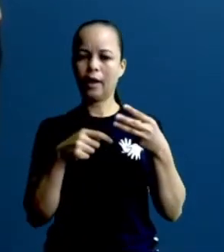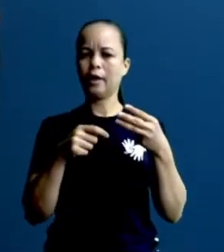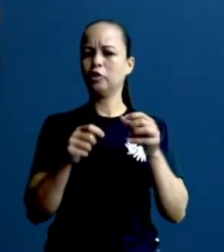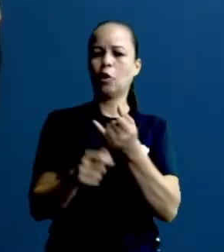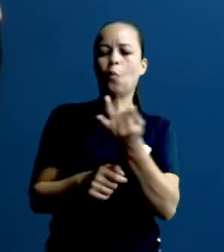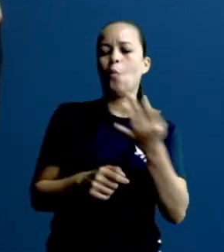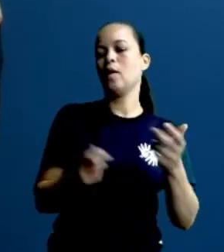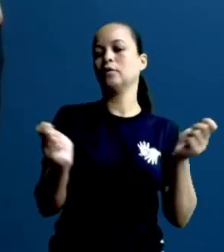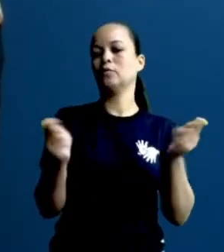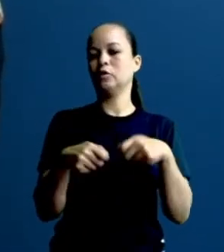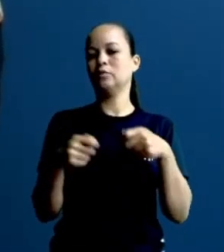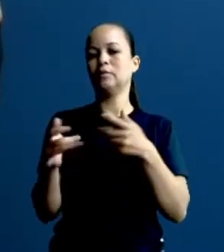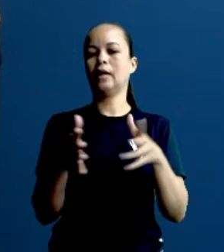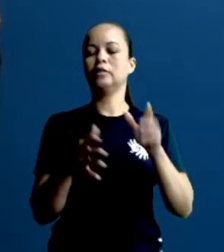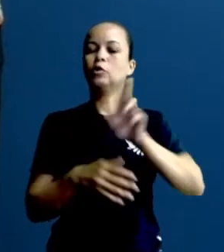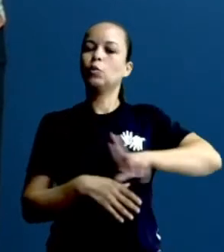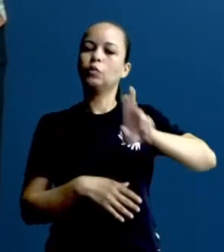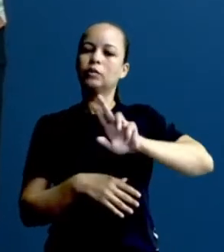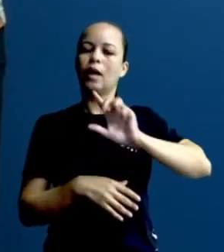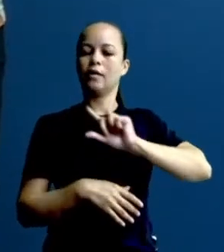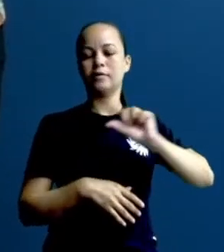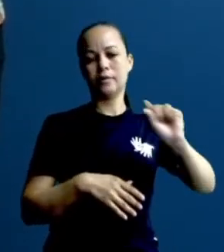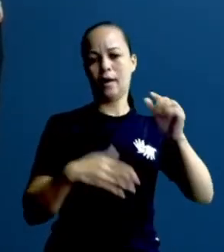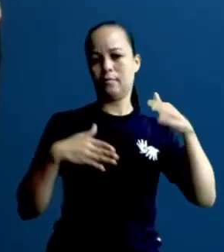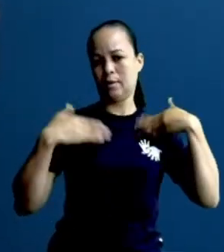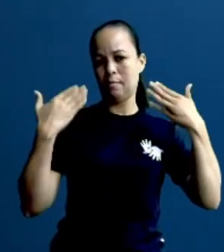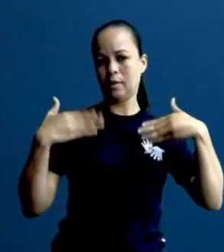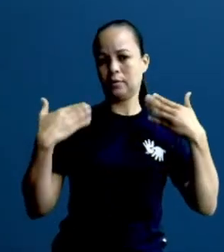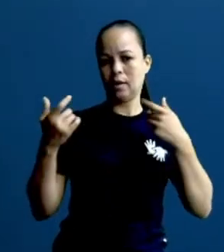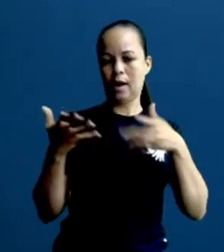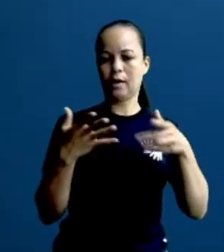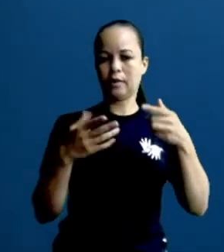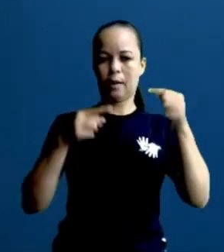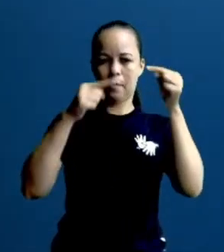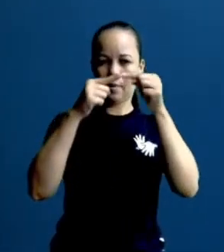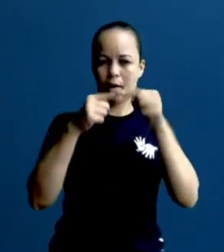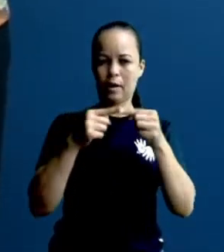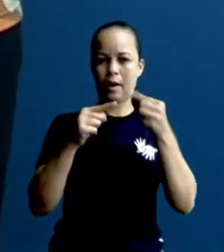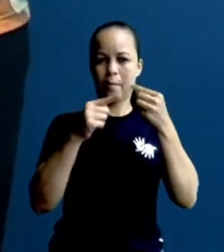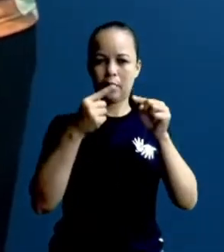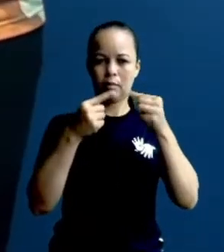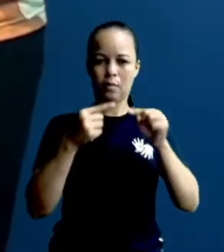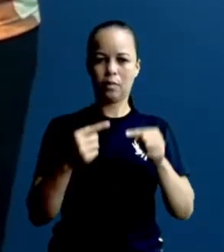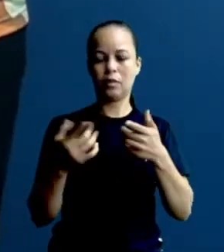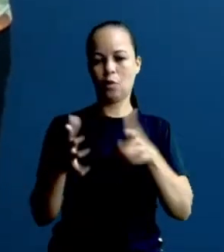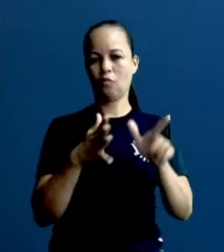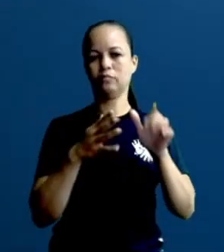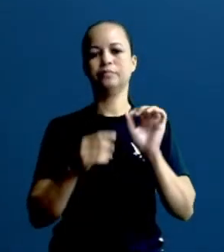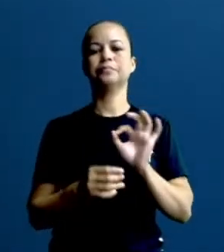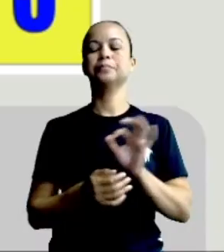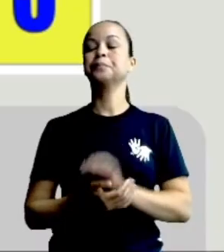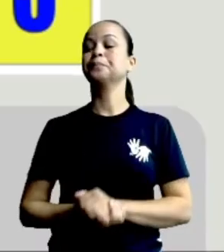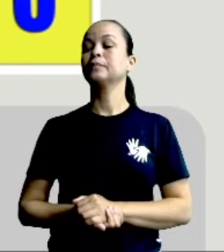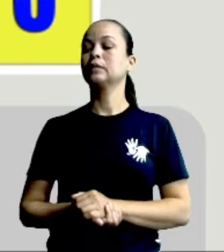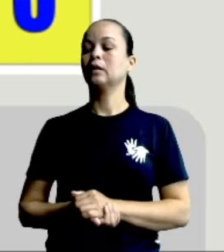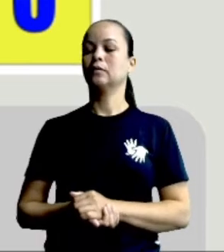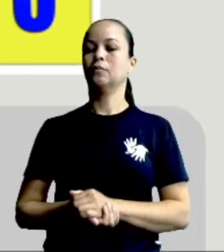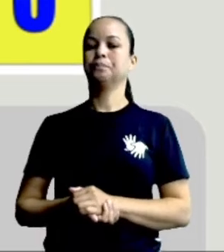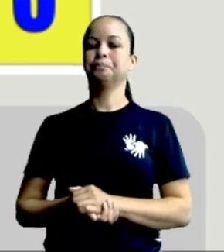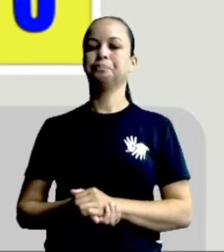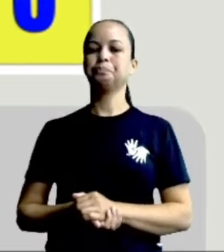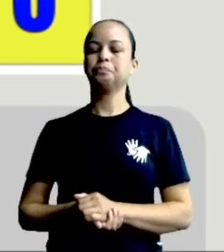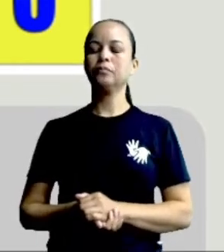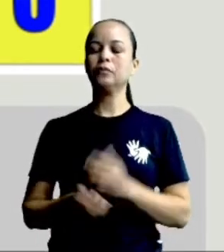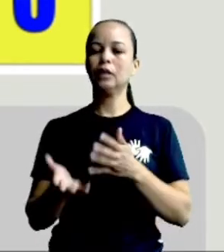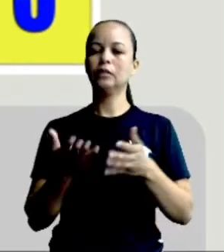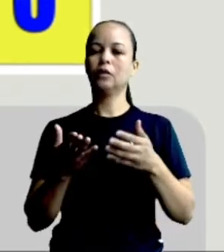possibilidades dele utilizar aquela roupa e sair, né, sem repeti-las, ok? Então vamos lá, preste atenção ao problema, eu vou retomar ele um pouquinho